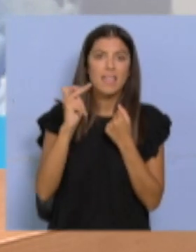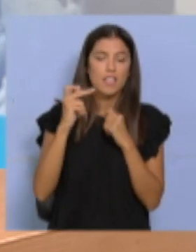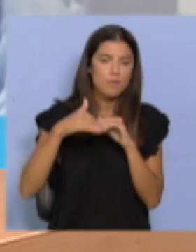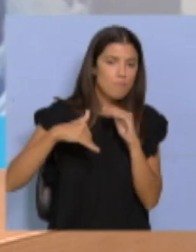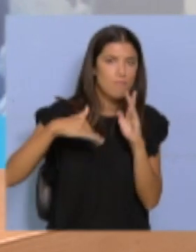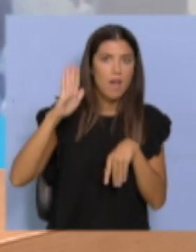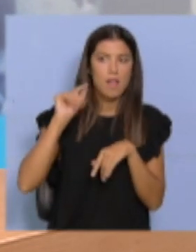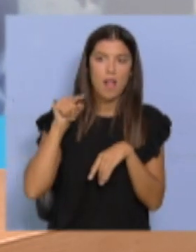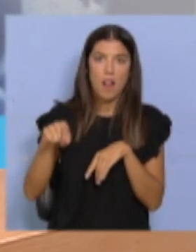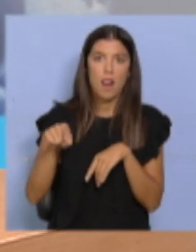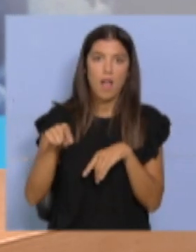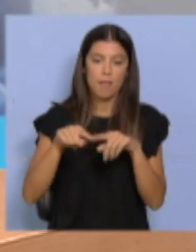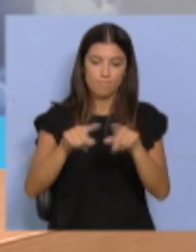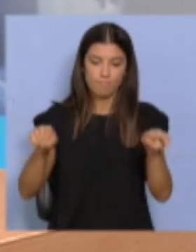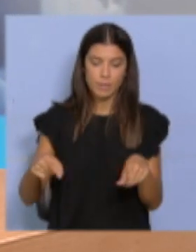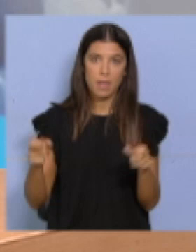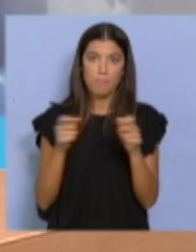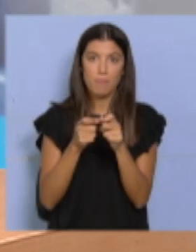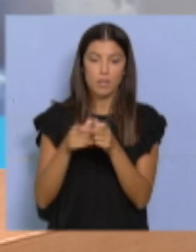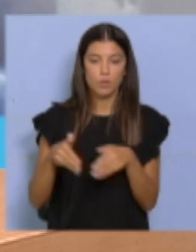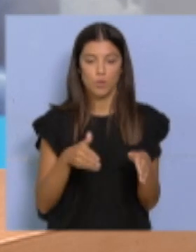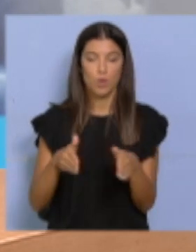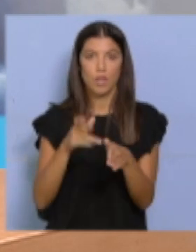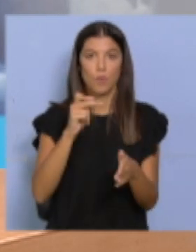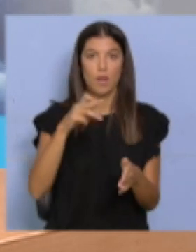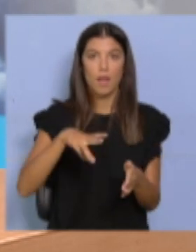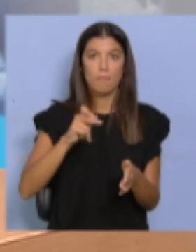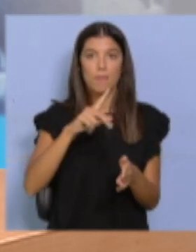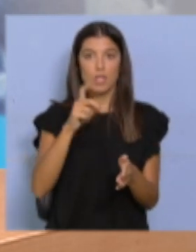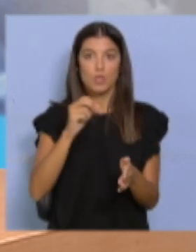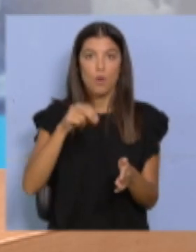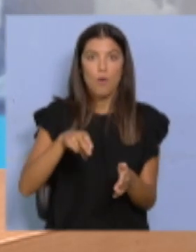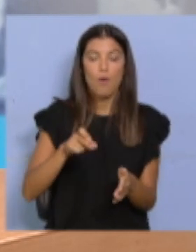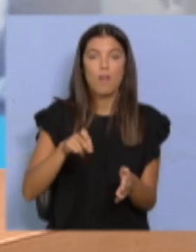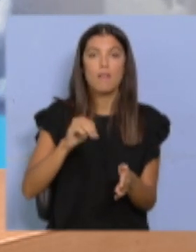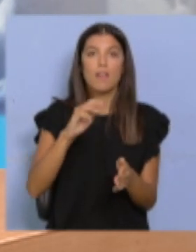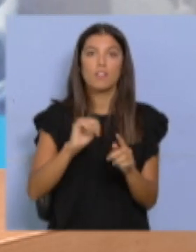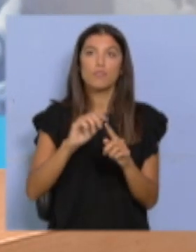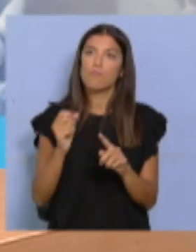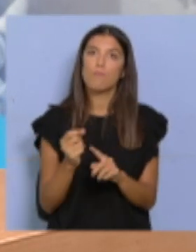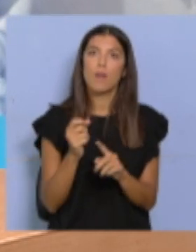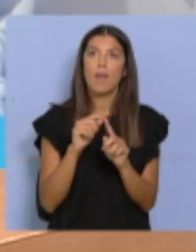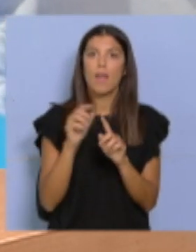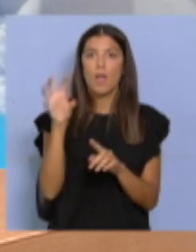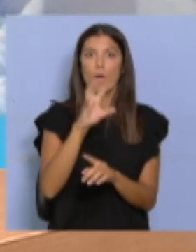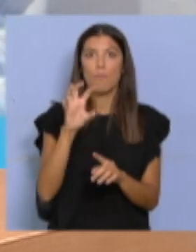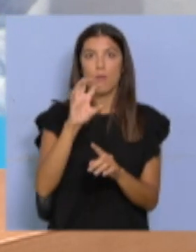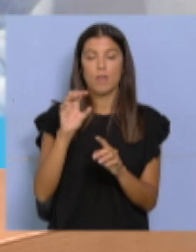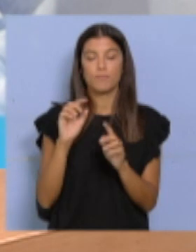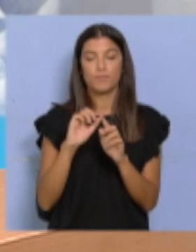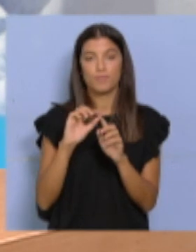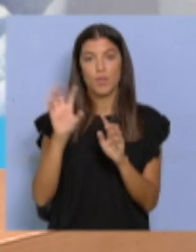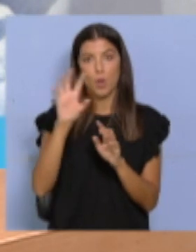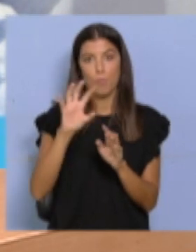nesse pedaço do Amazonas, em pleno território do estado do Amazonas, então o maior estado do Brasil, então cerca